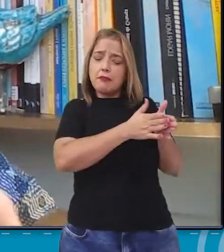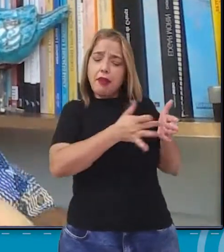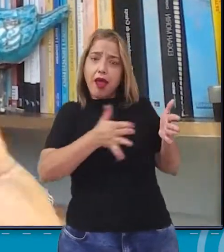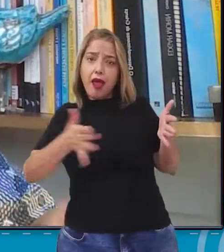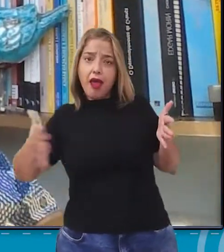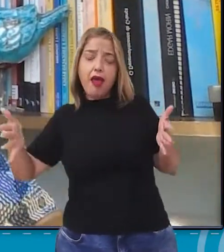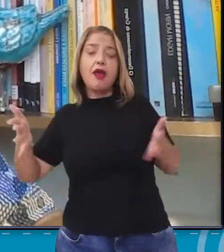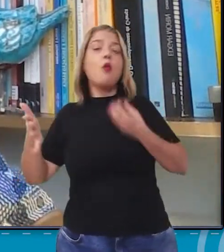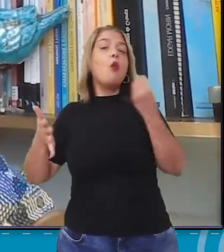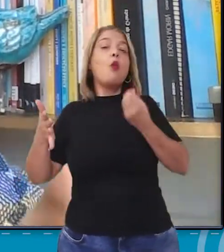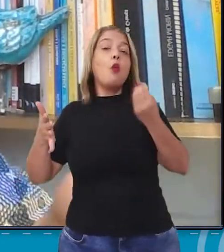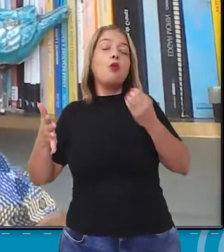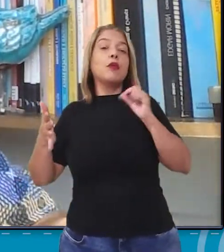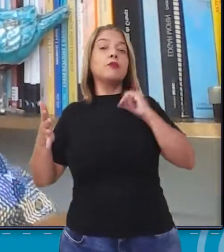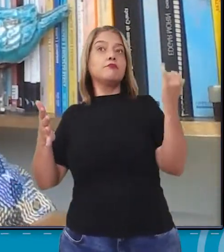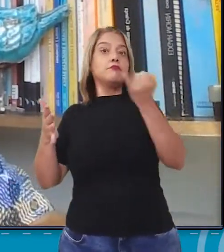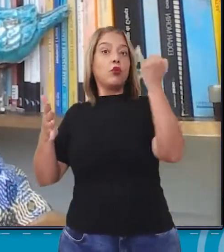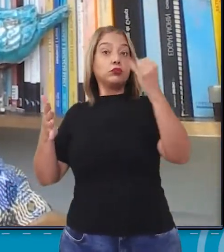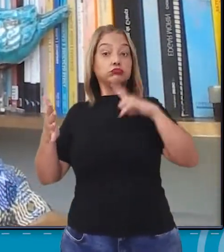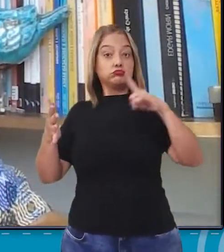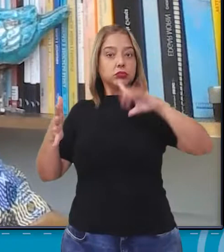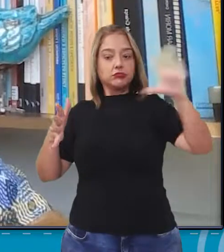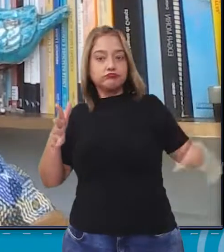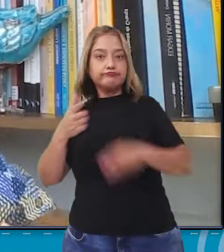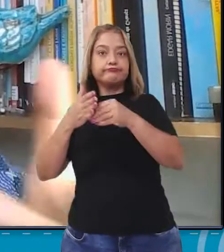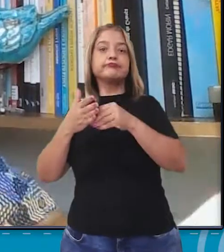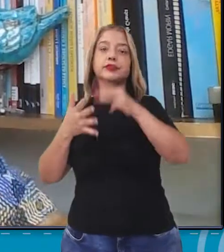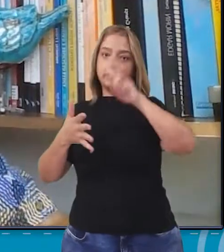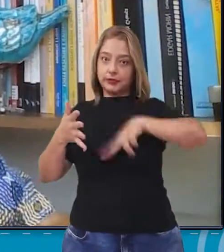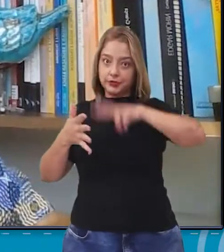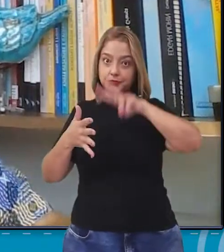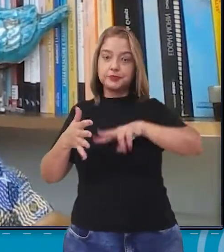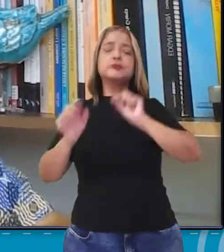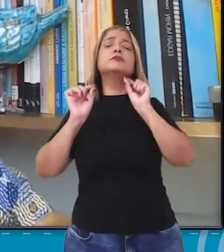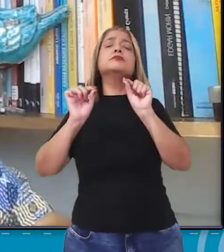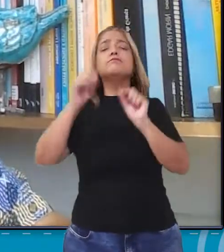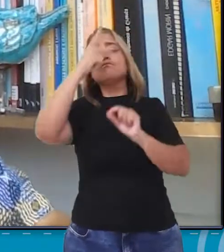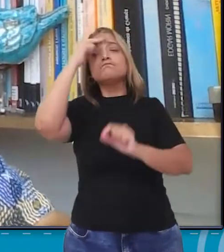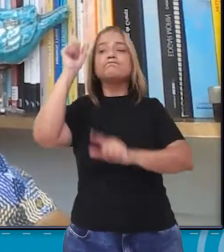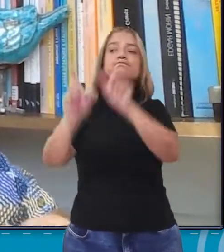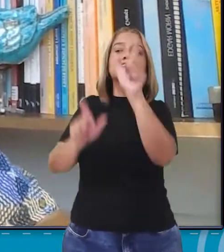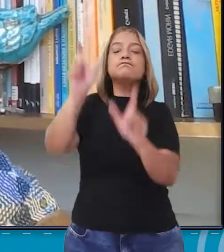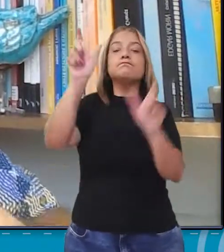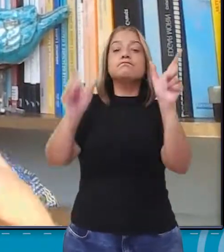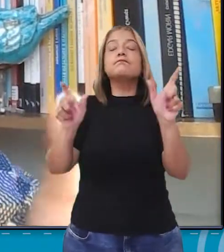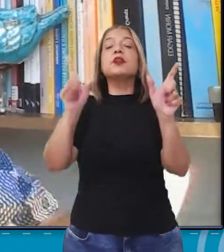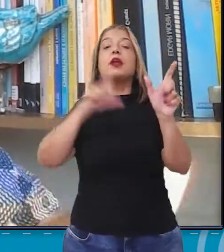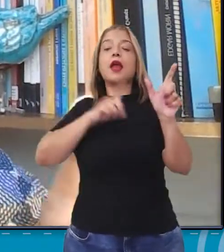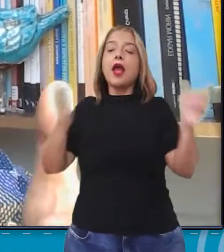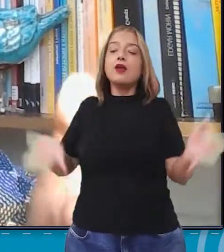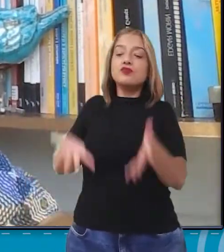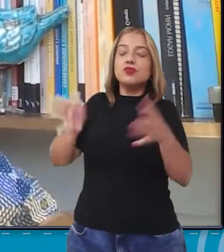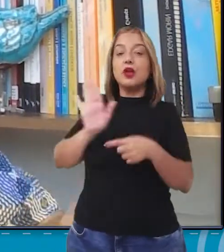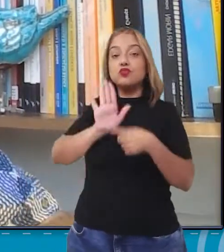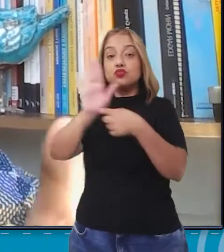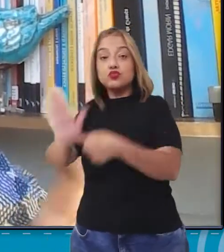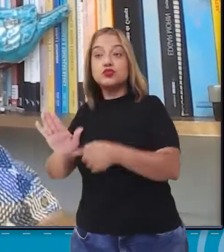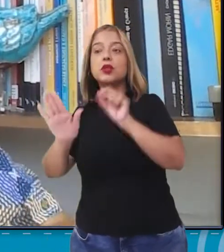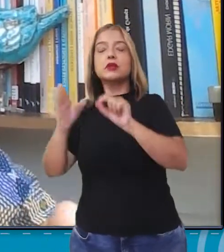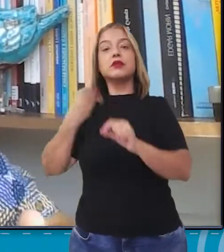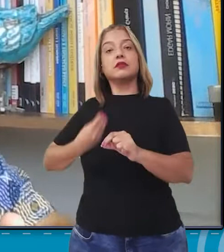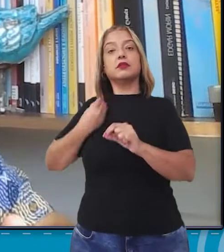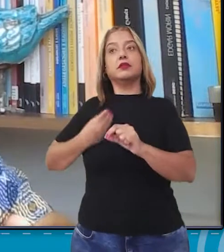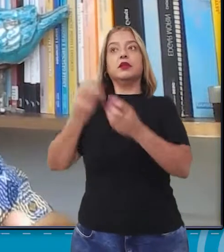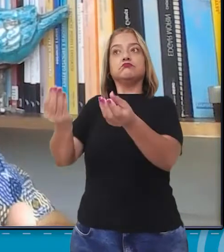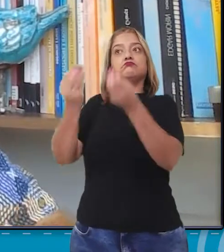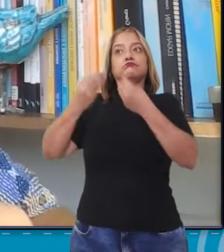durante as suas relações e a sua constituição. Quem foram essas pessoas? Qual a importância que ela tem na